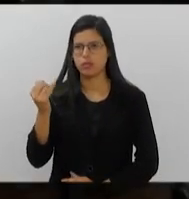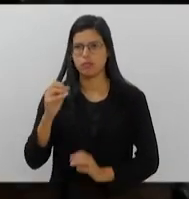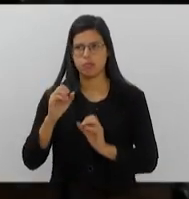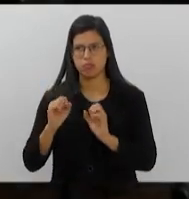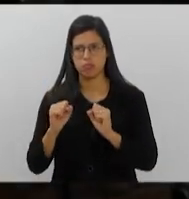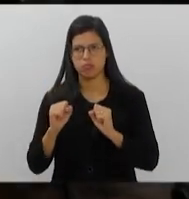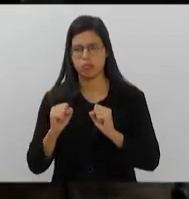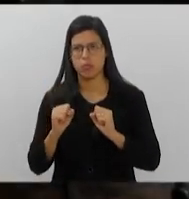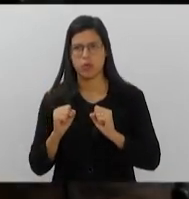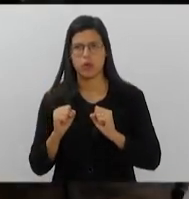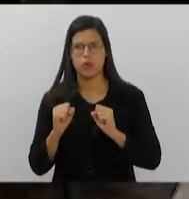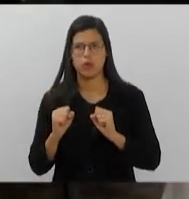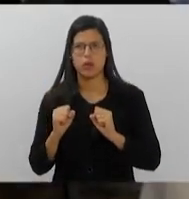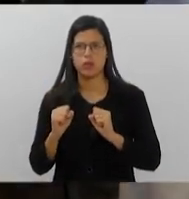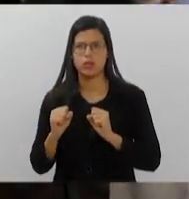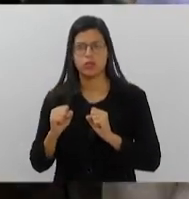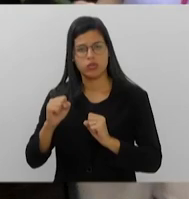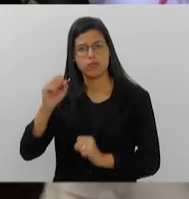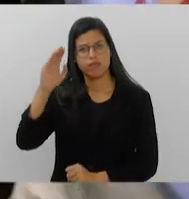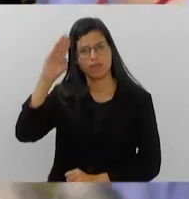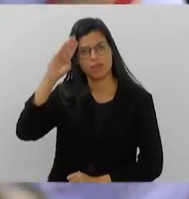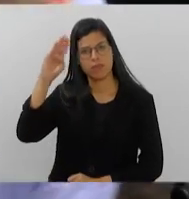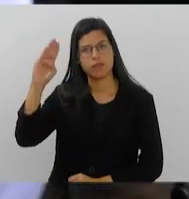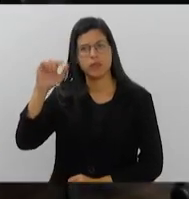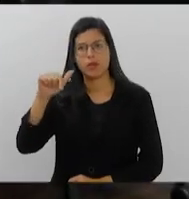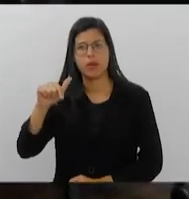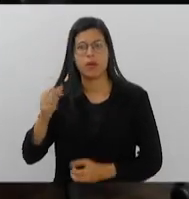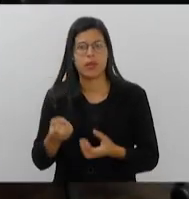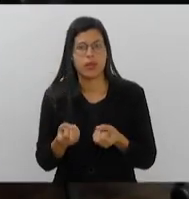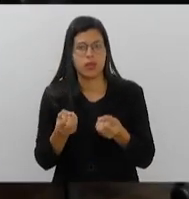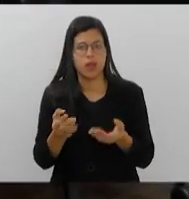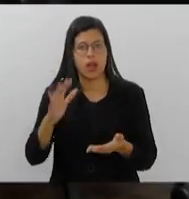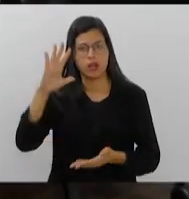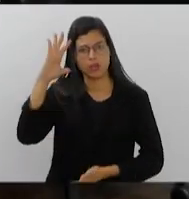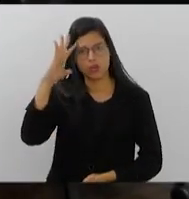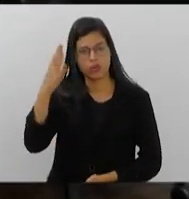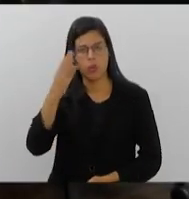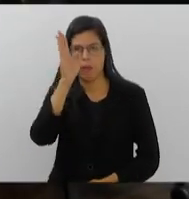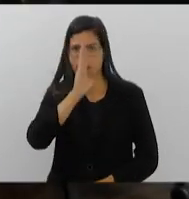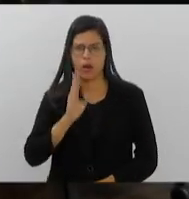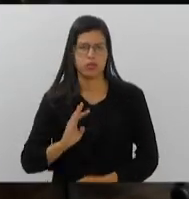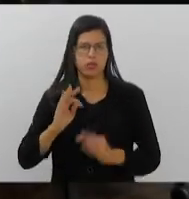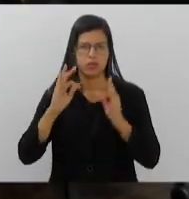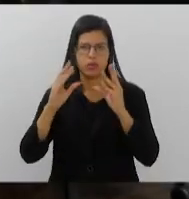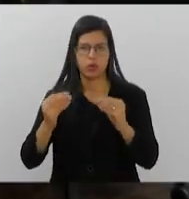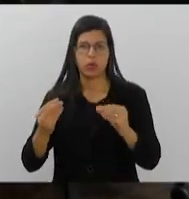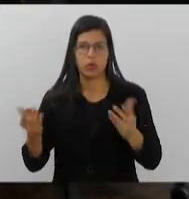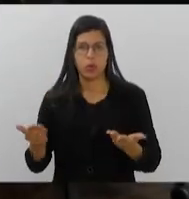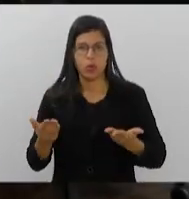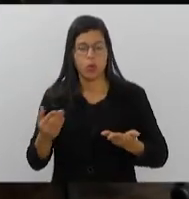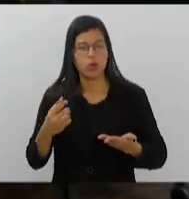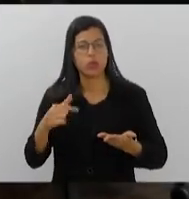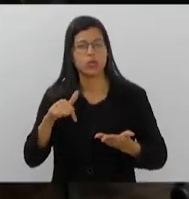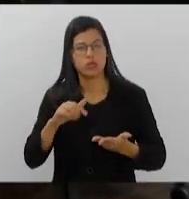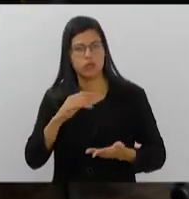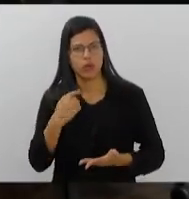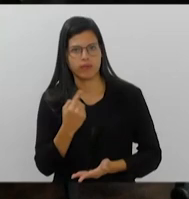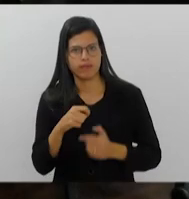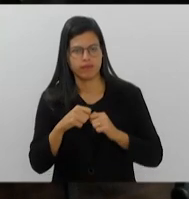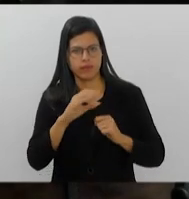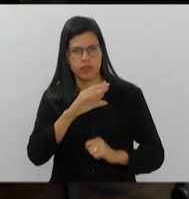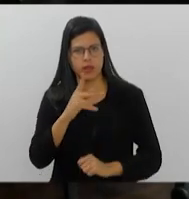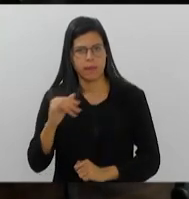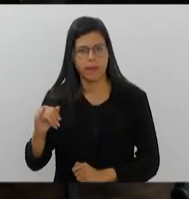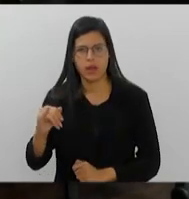um ponto-chave para dar a solução para o Brasil todo. Porque se nós hoje temos a chance de fazer uma CPI, coisa que nem a